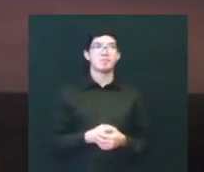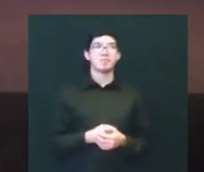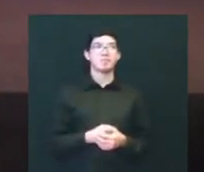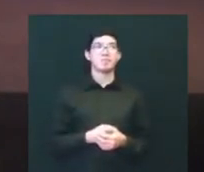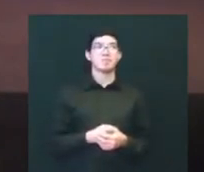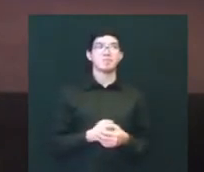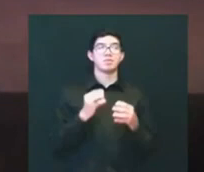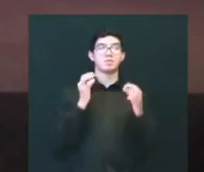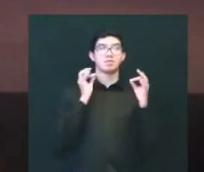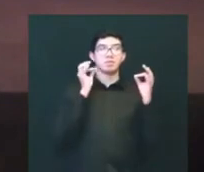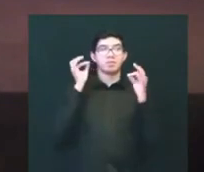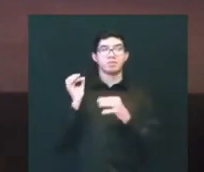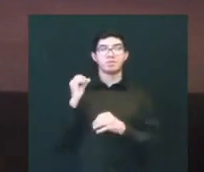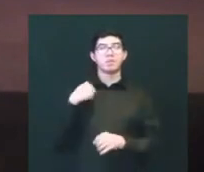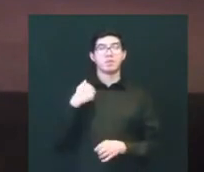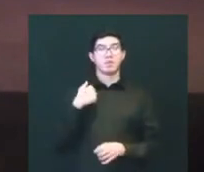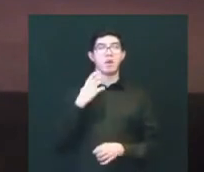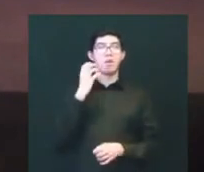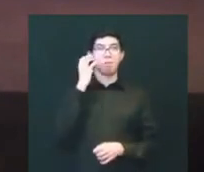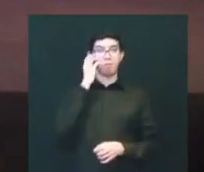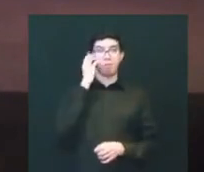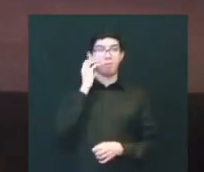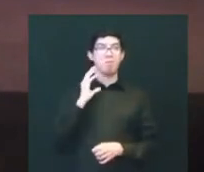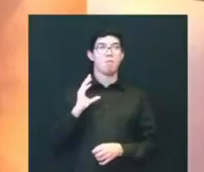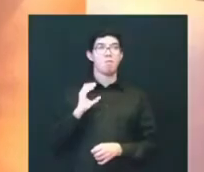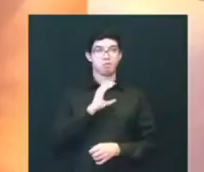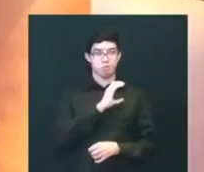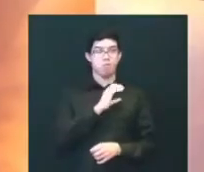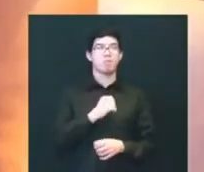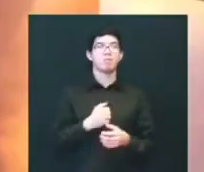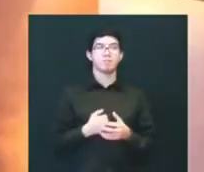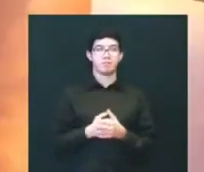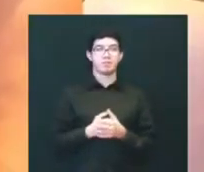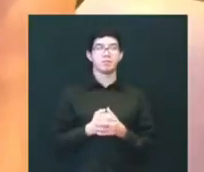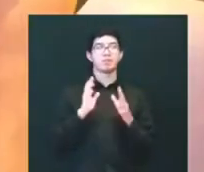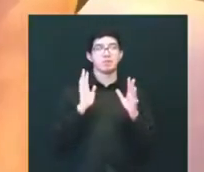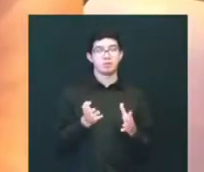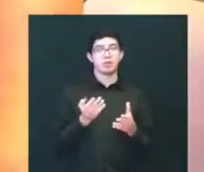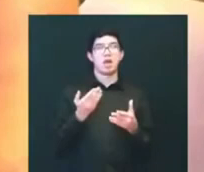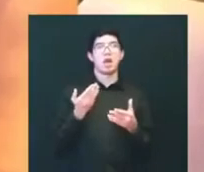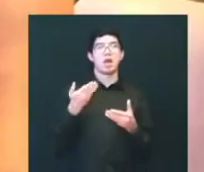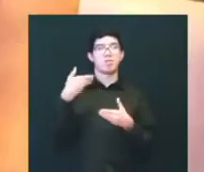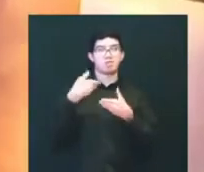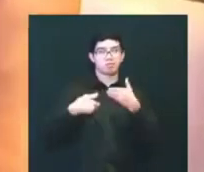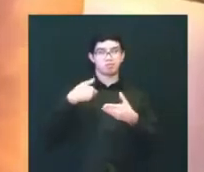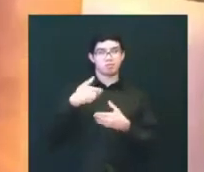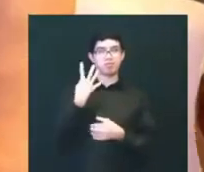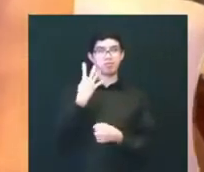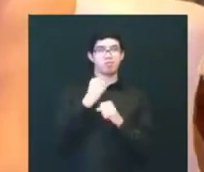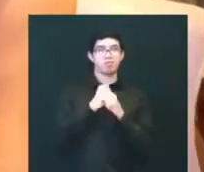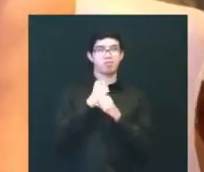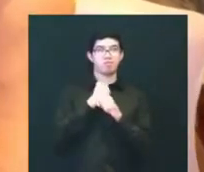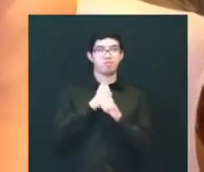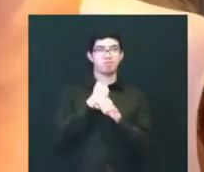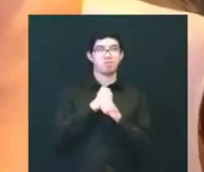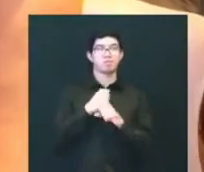máscara. Eu sou paciente oncológico de câncer de mama, em tratamento há 4 anos, certo? E depois que eu